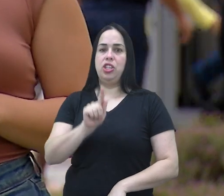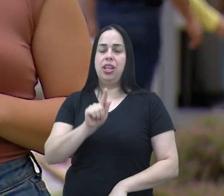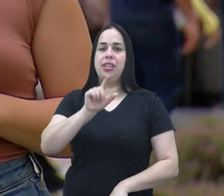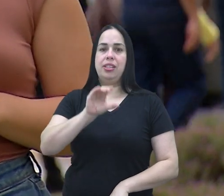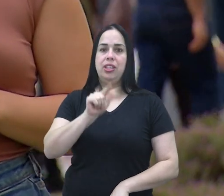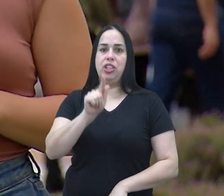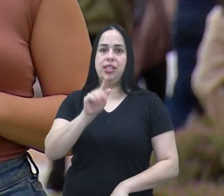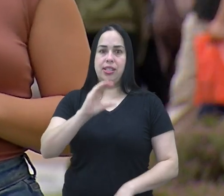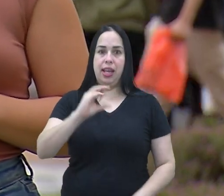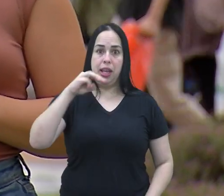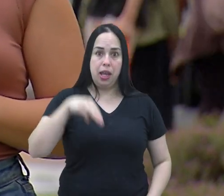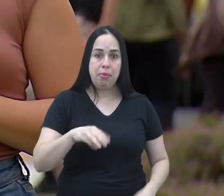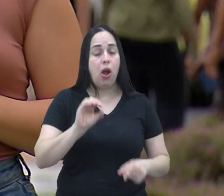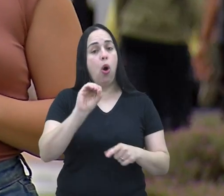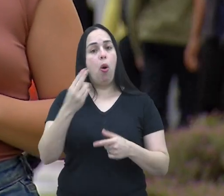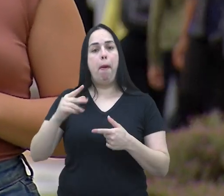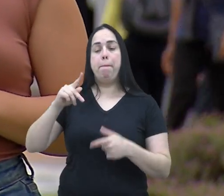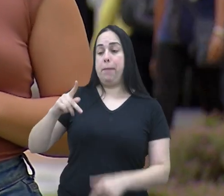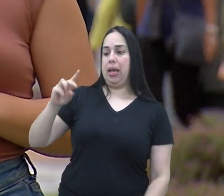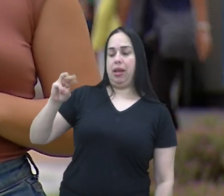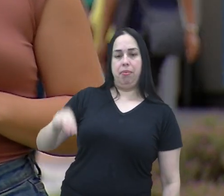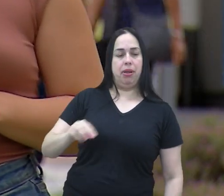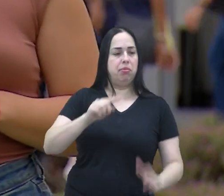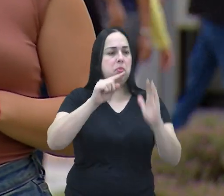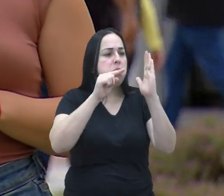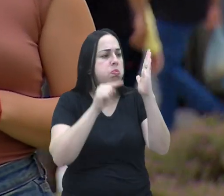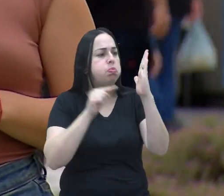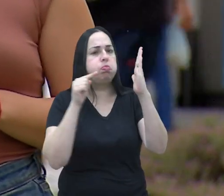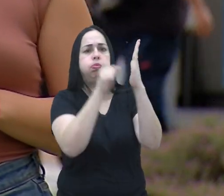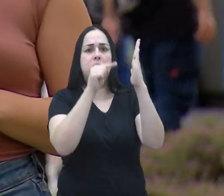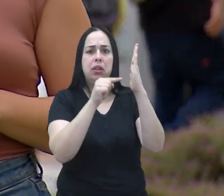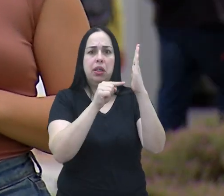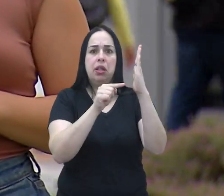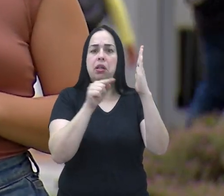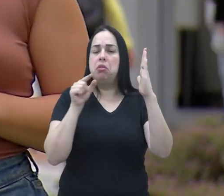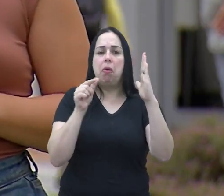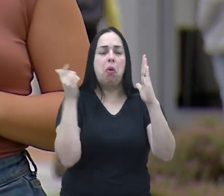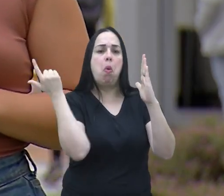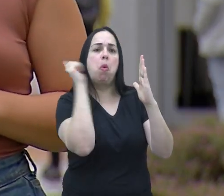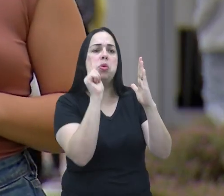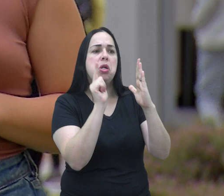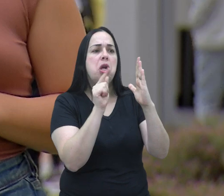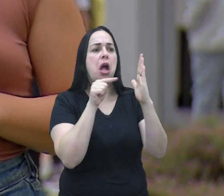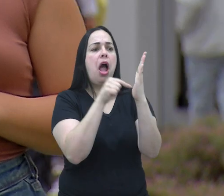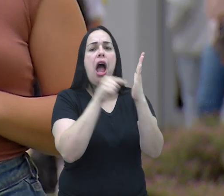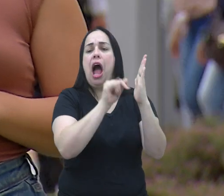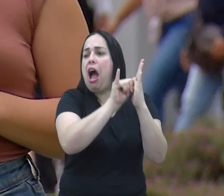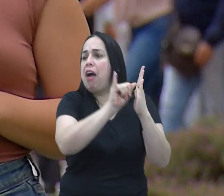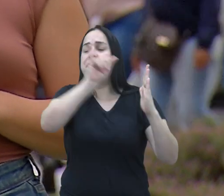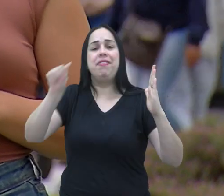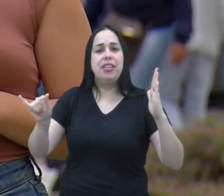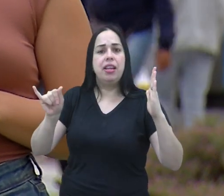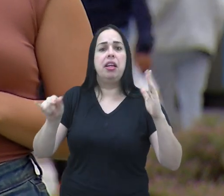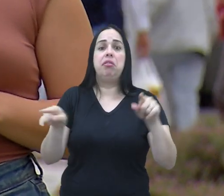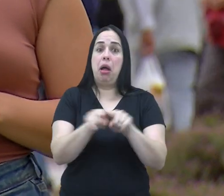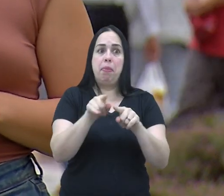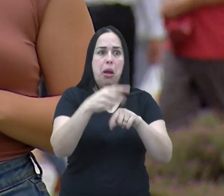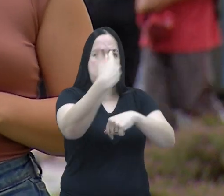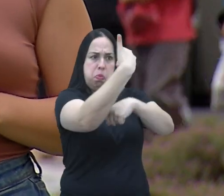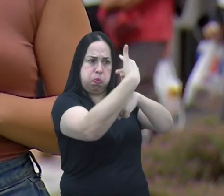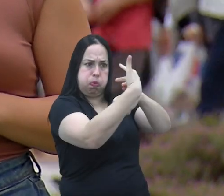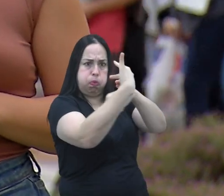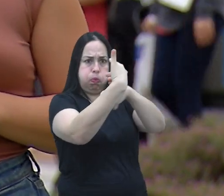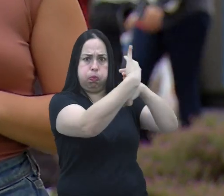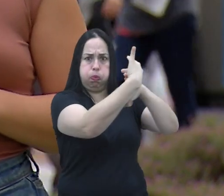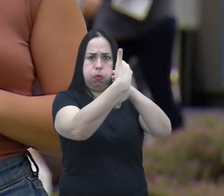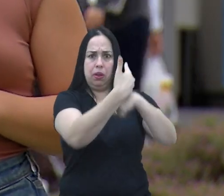Civil Municipal ou a Polícia Militar. Os totens serão equipados com botão de emergência, sistema de comunicação para envio de alertas,